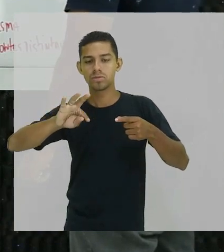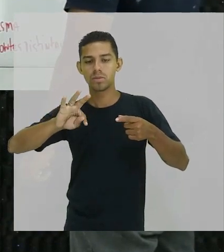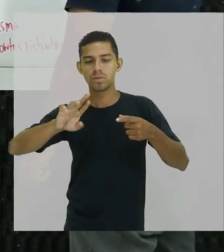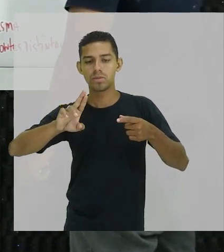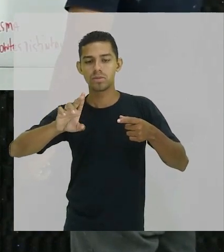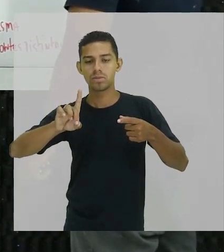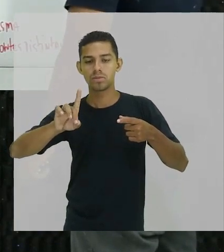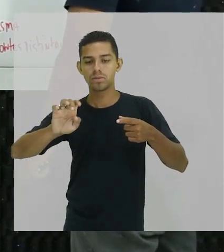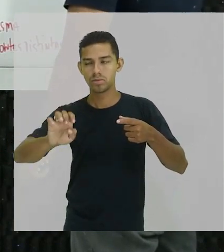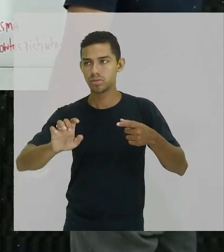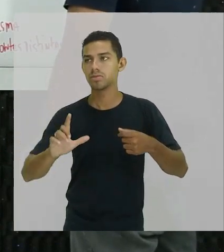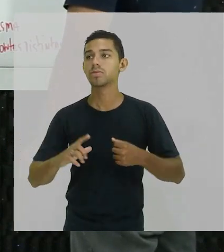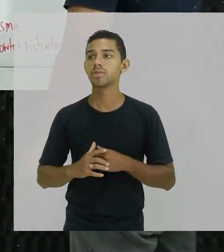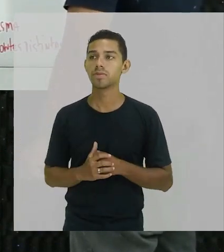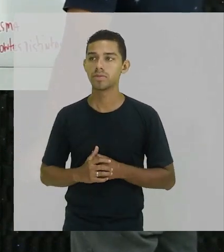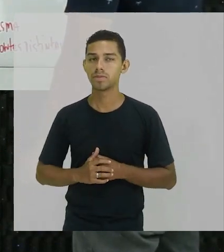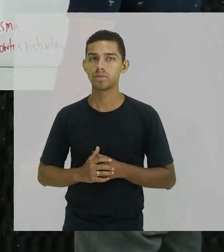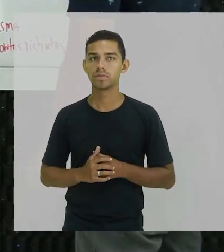amplitude.